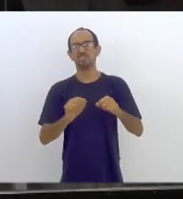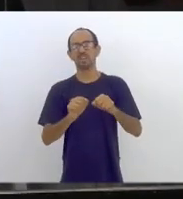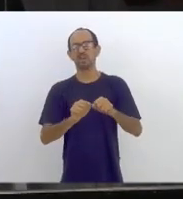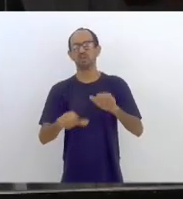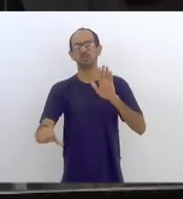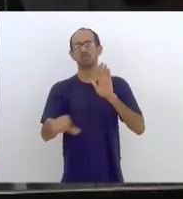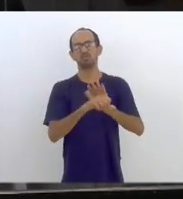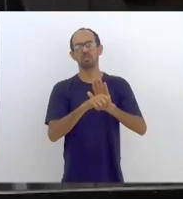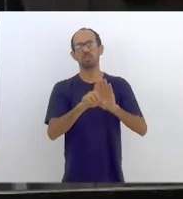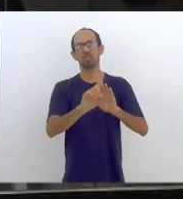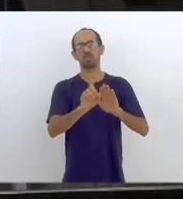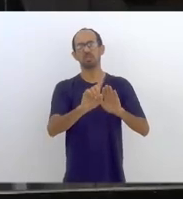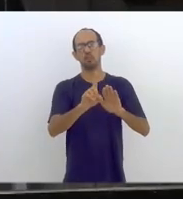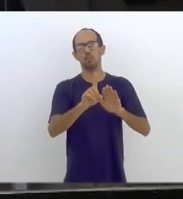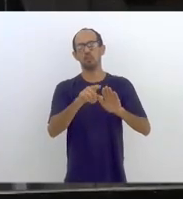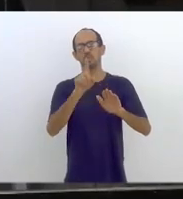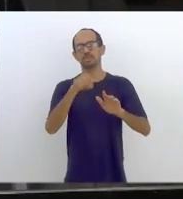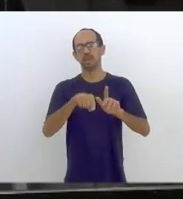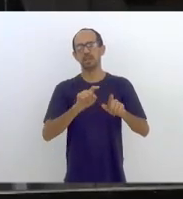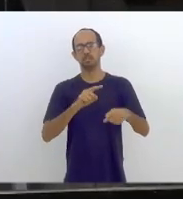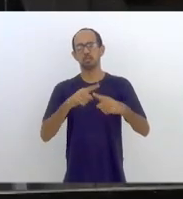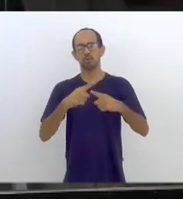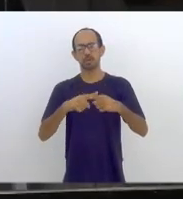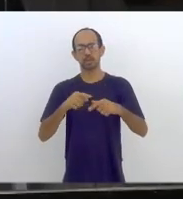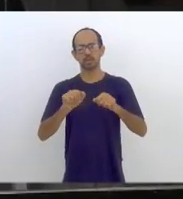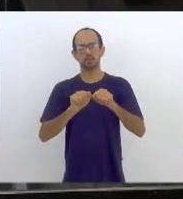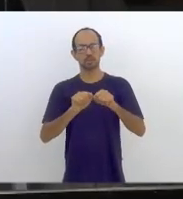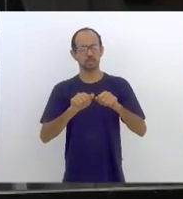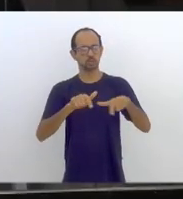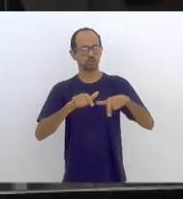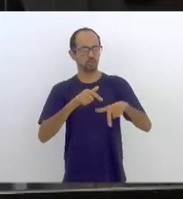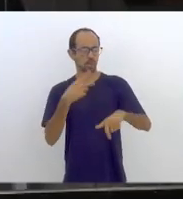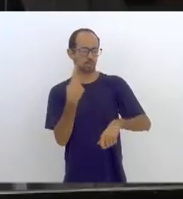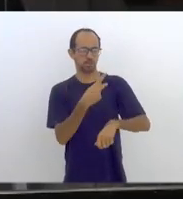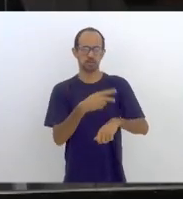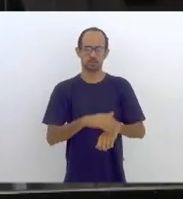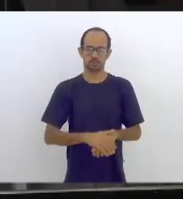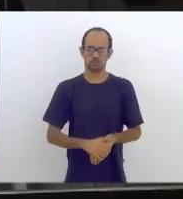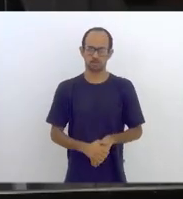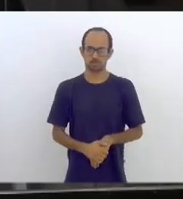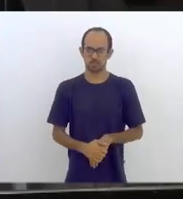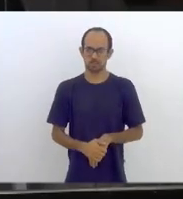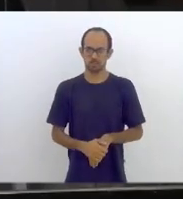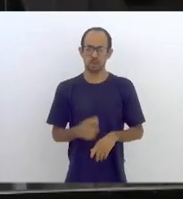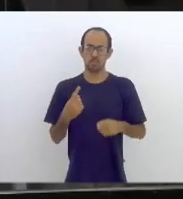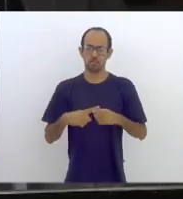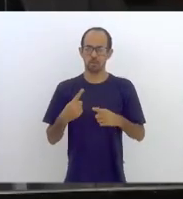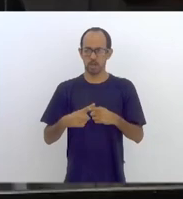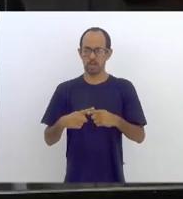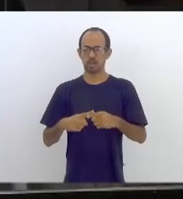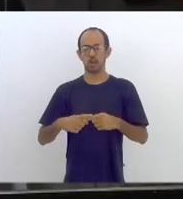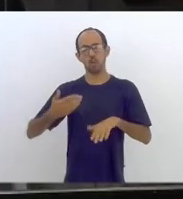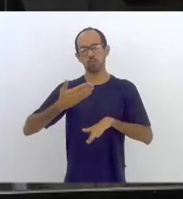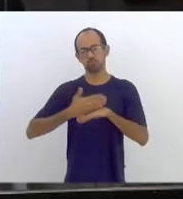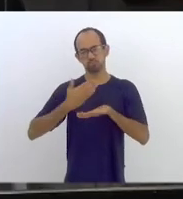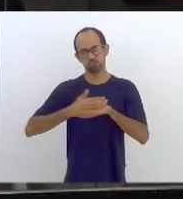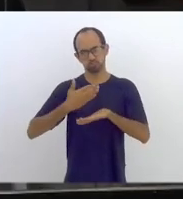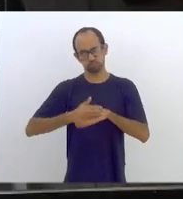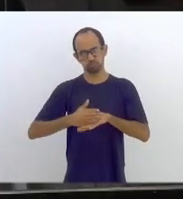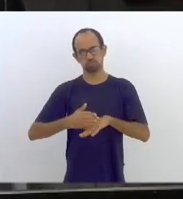mas apenas Porque estão fazendo o seu trabalho Porque estão exercendo as suas